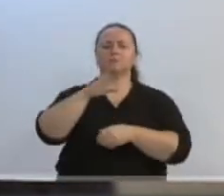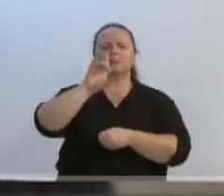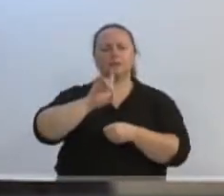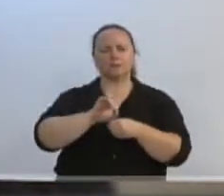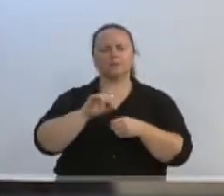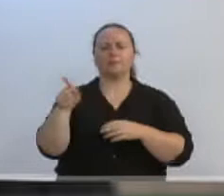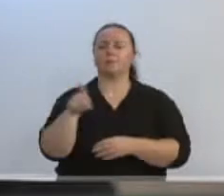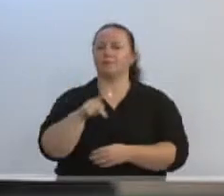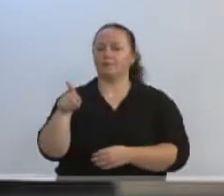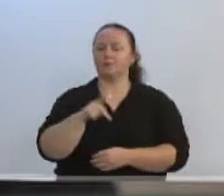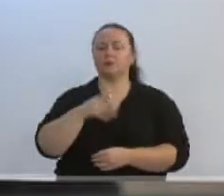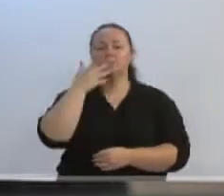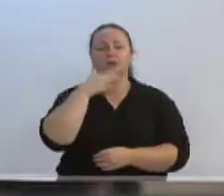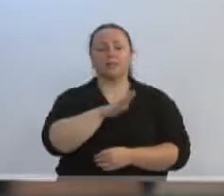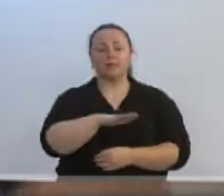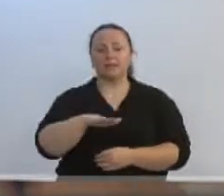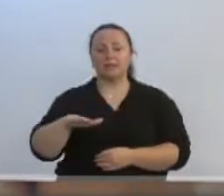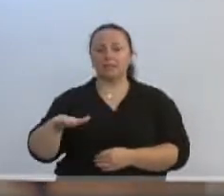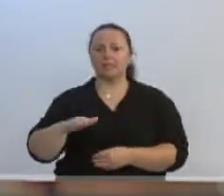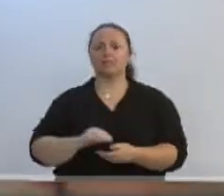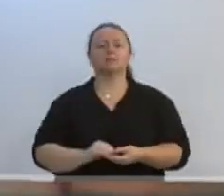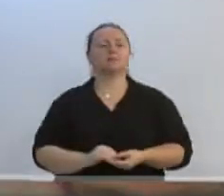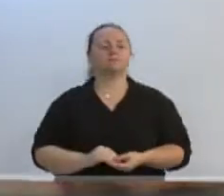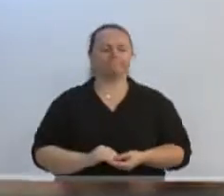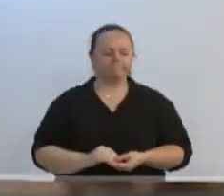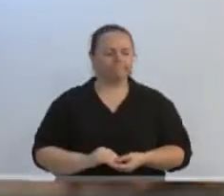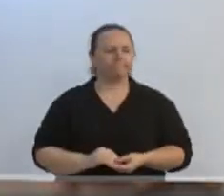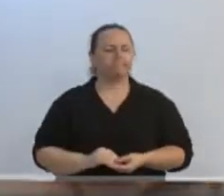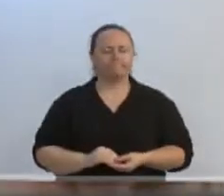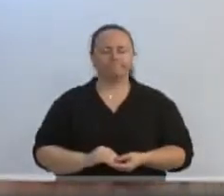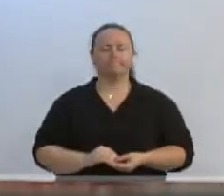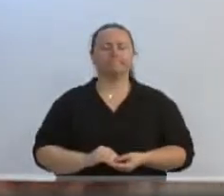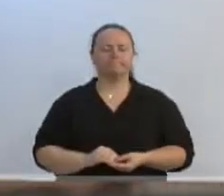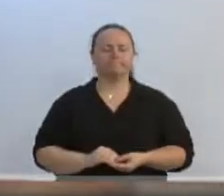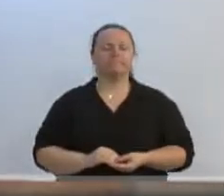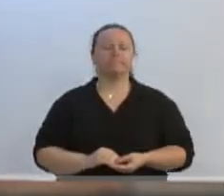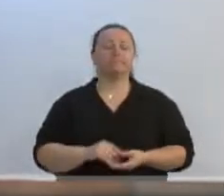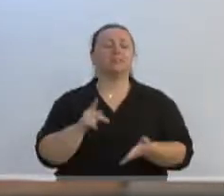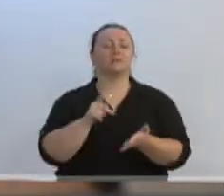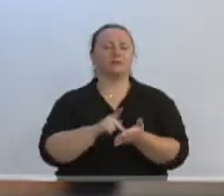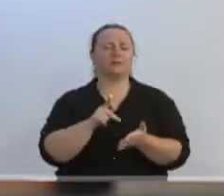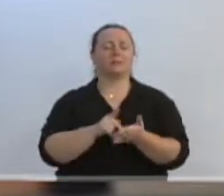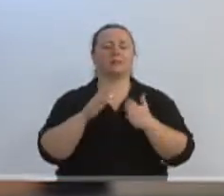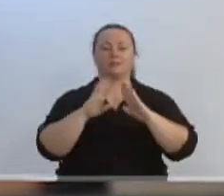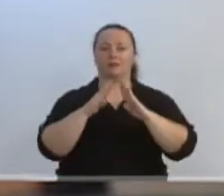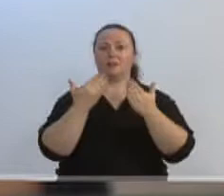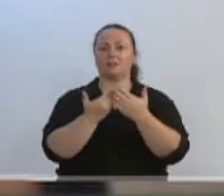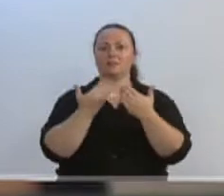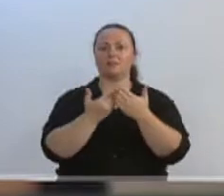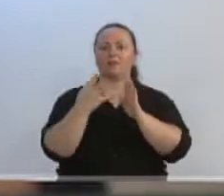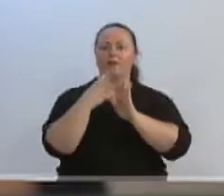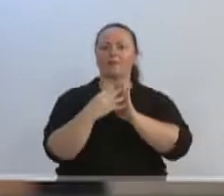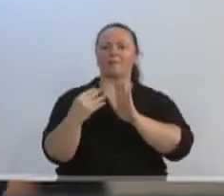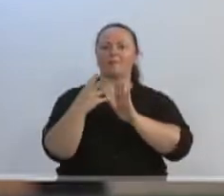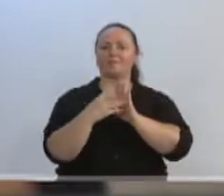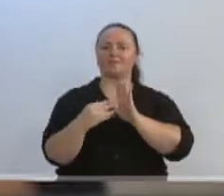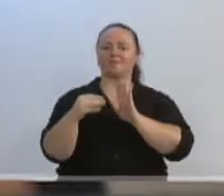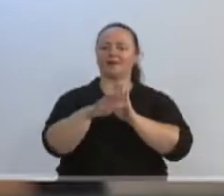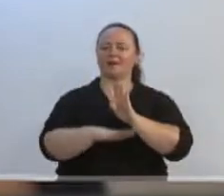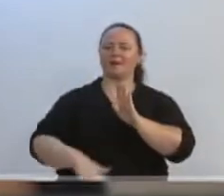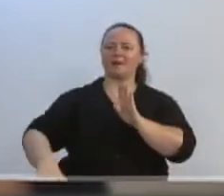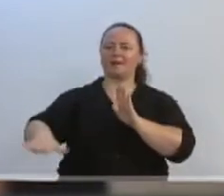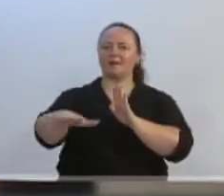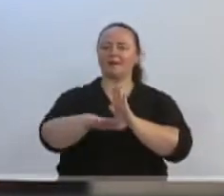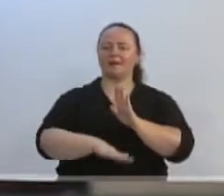professores, com as crianças. Realmente, esta escola é um exemplo para a região